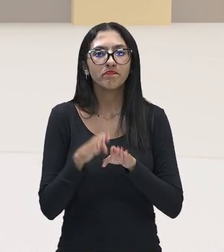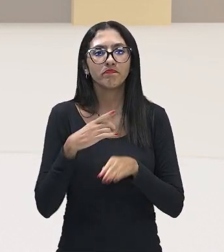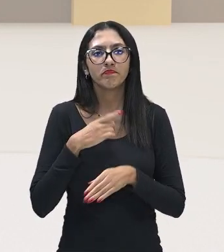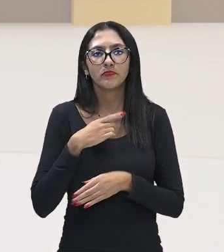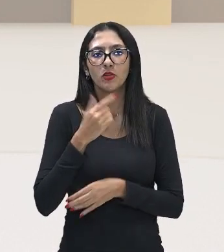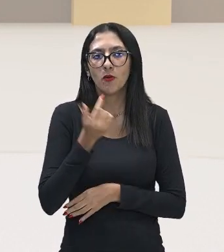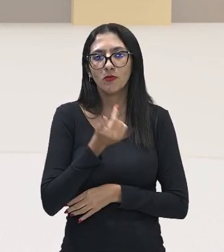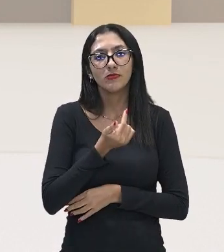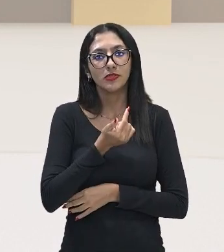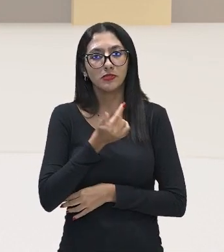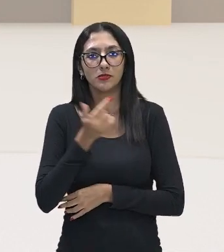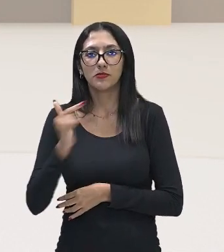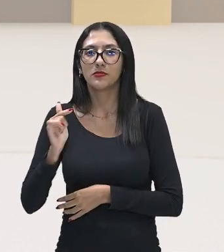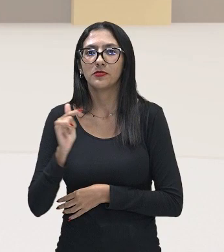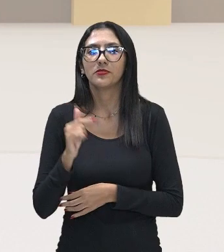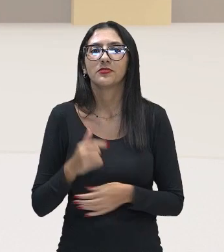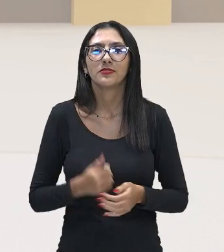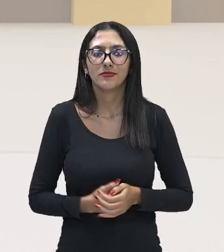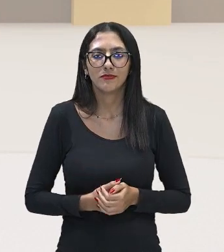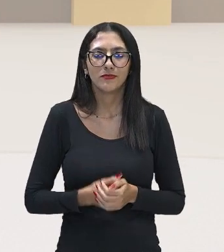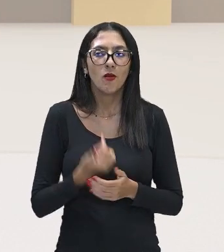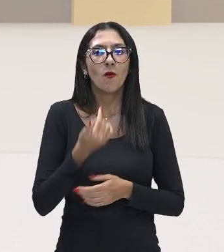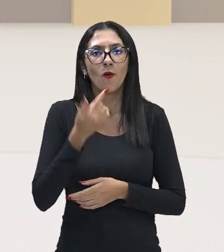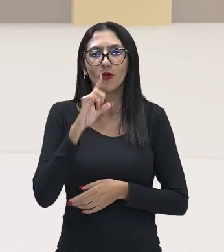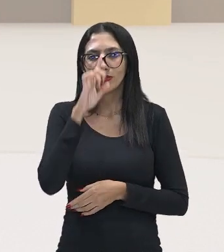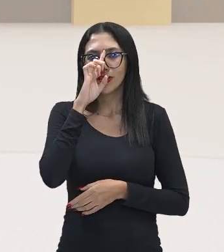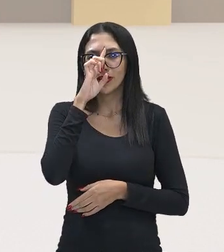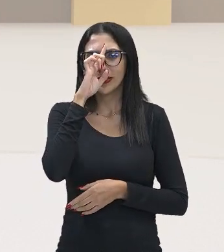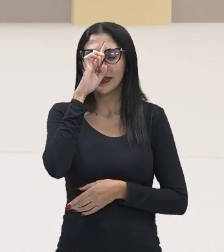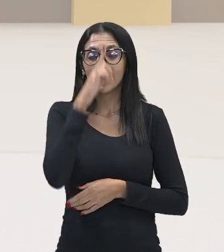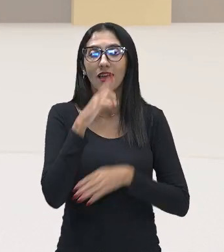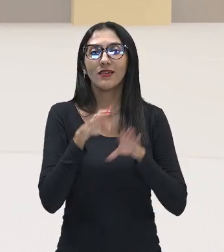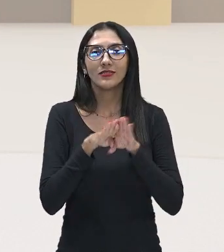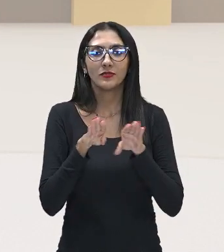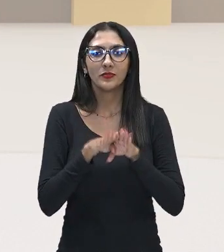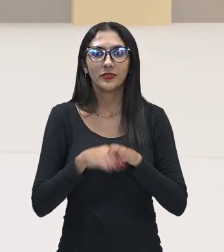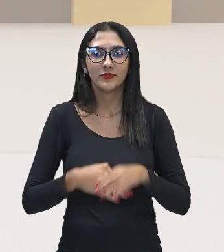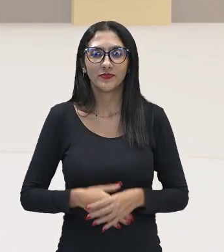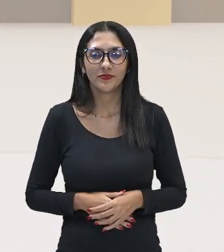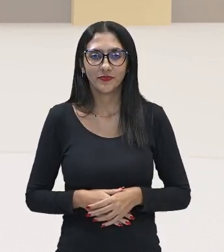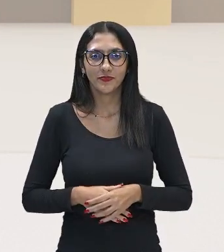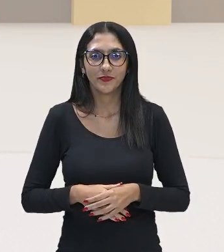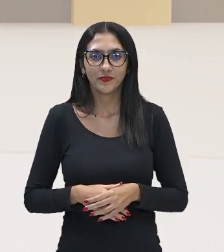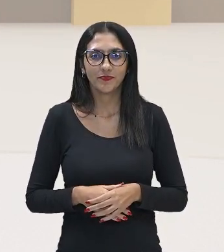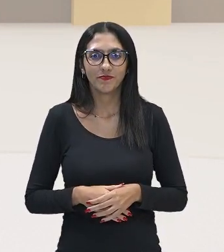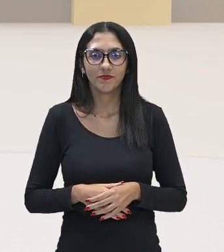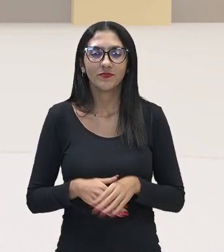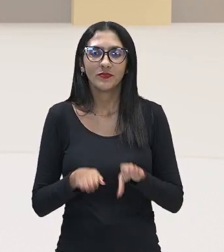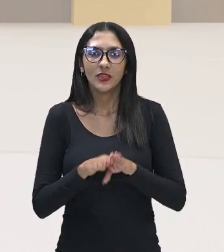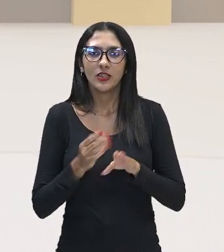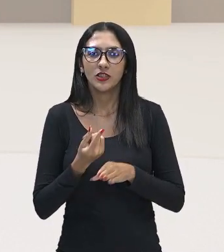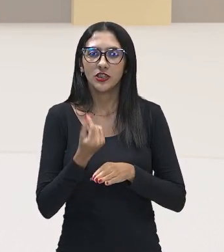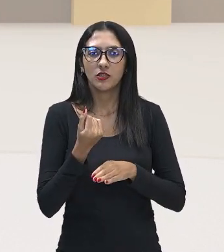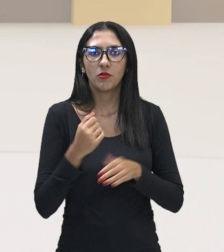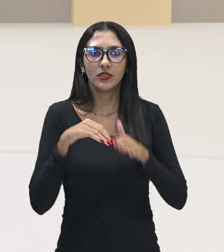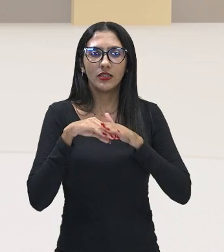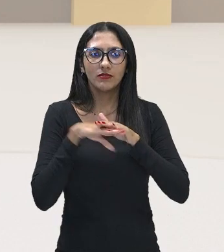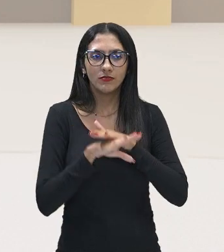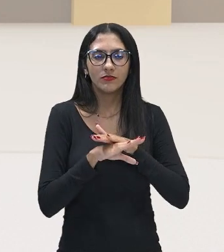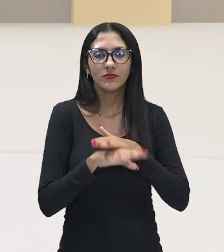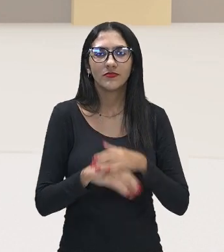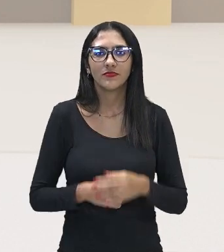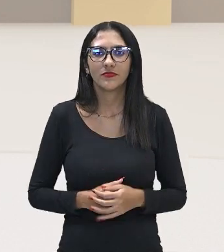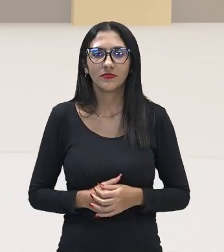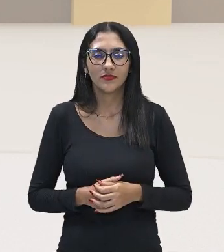lhe ajudar muito a alcançar os seus sonhos, que é exatamente os nossos investimentos,